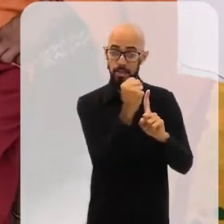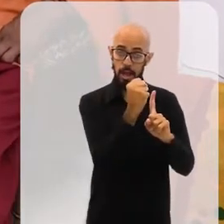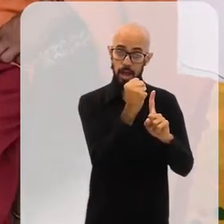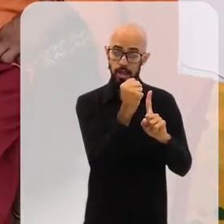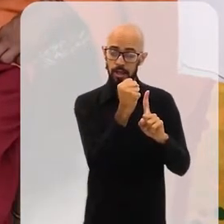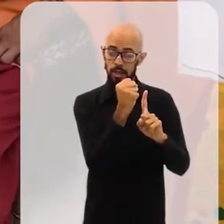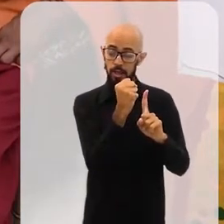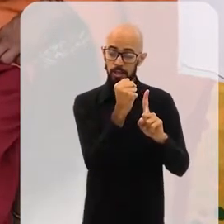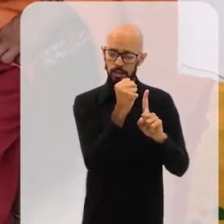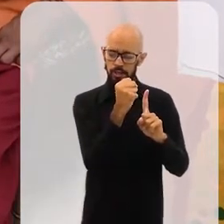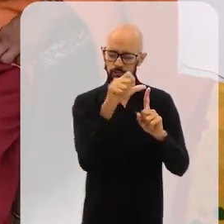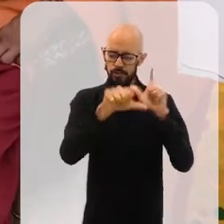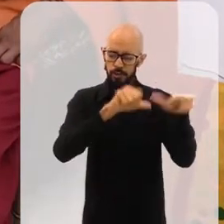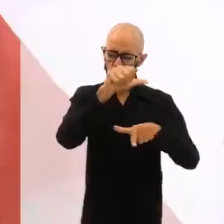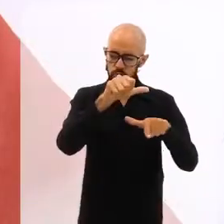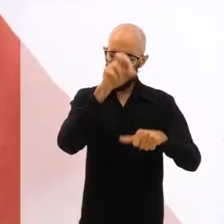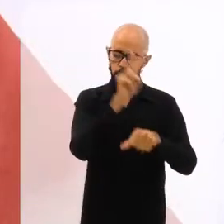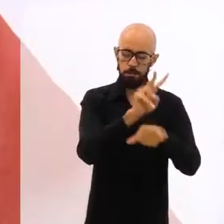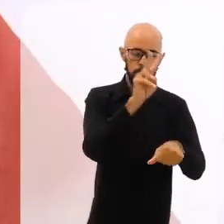desejo de matar em proteger a vida.